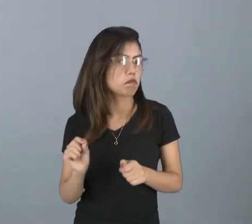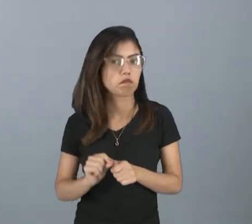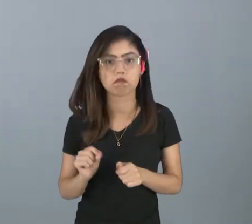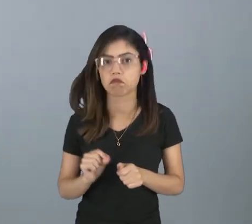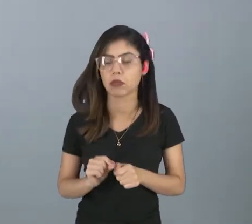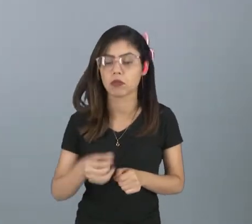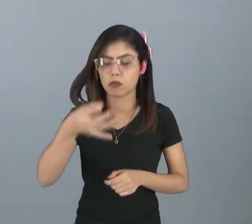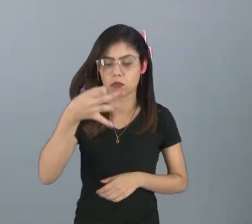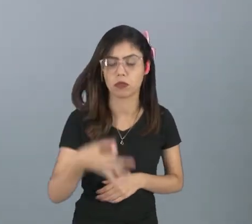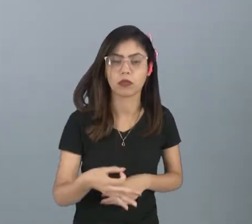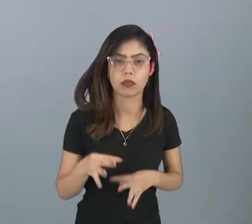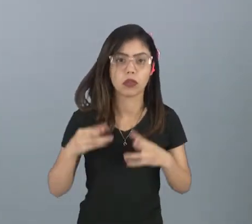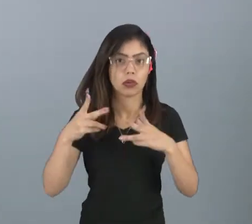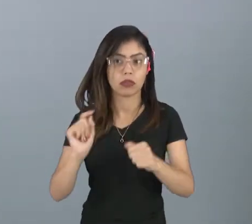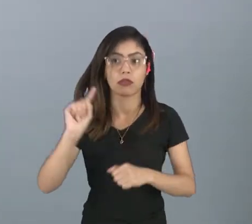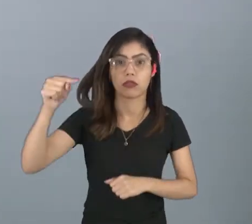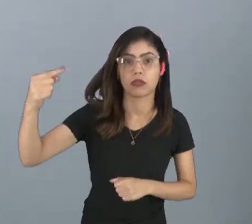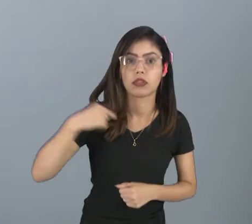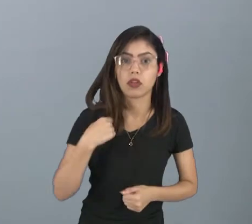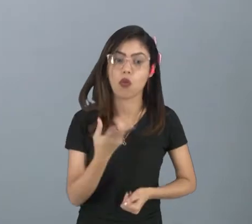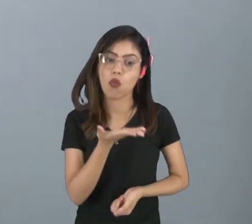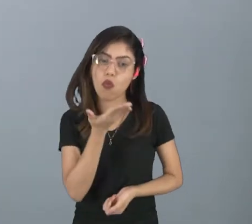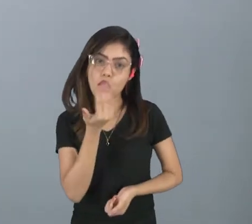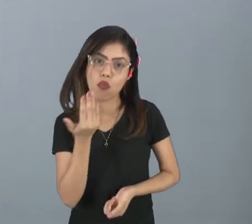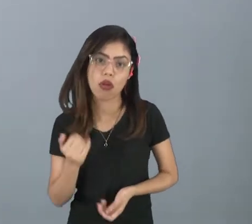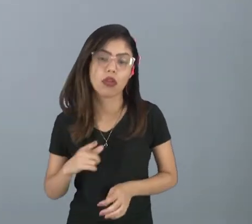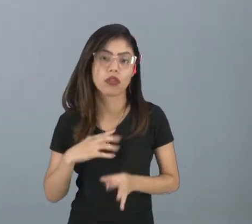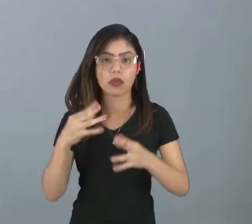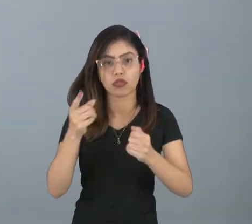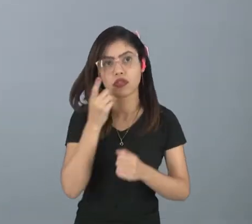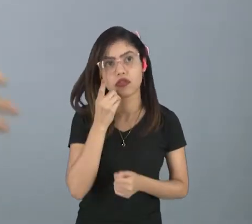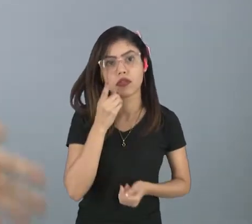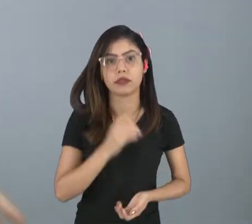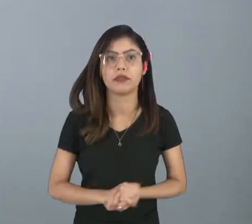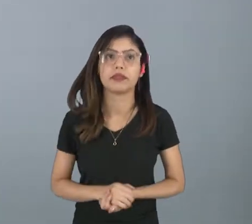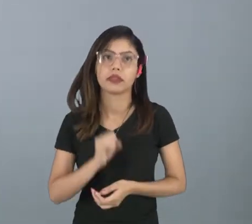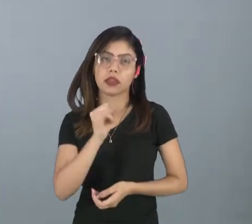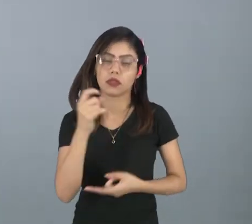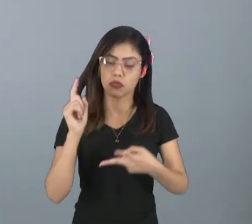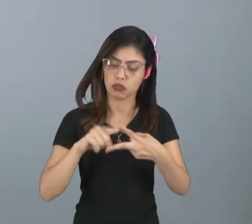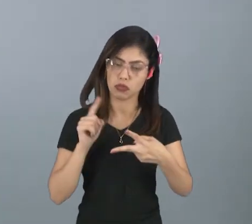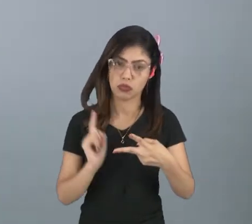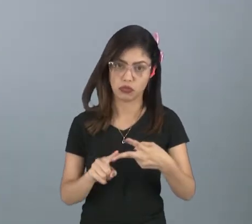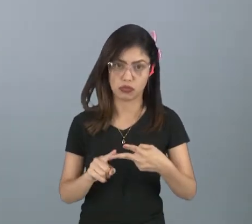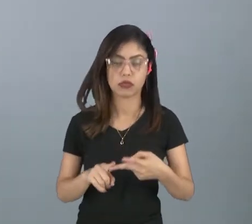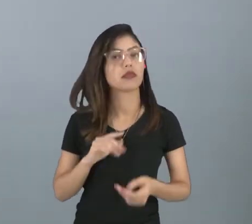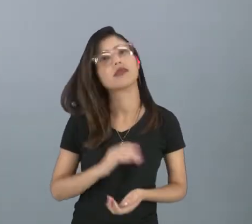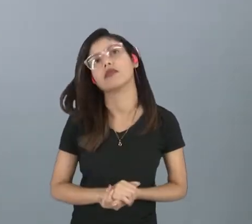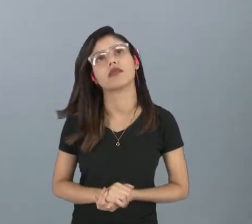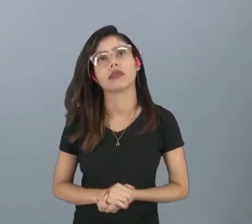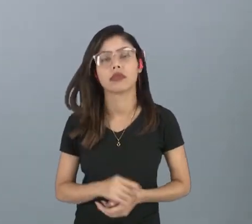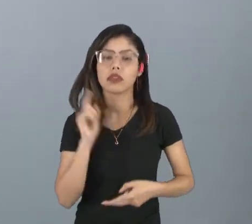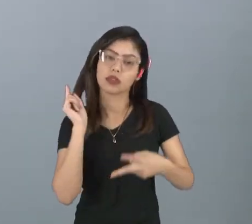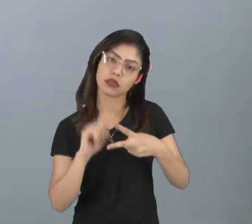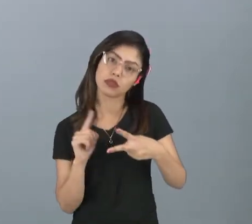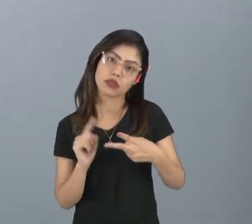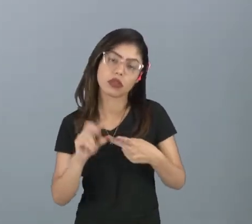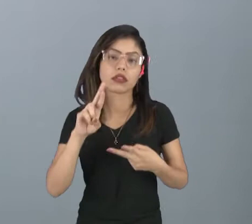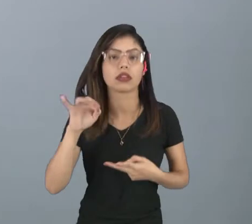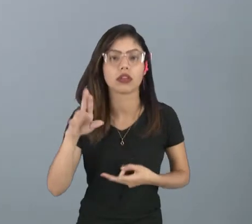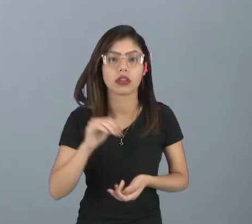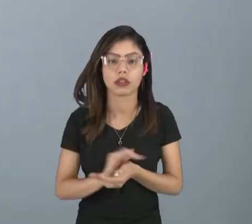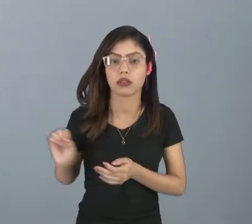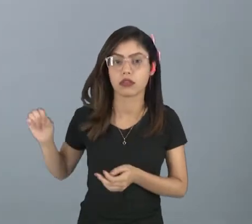destinação adequada de tudo aquilo que eu consumo no meu dia a dia? Não adianta, por exemplo, eu ter essas duas redes atuando ou essas duas redes